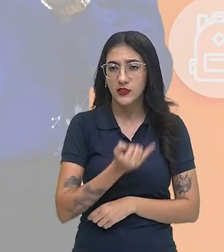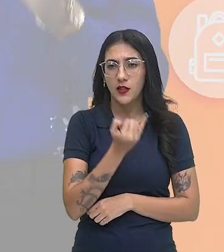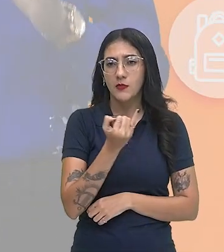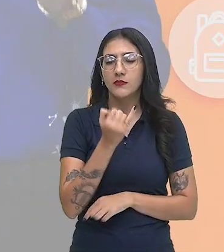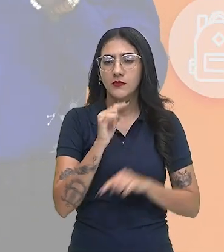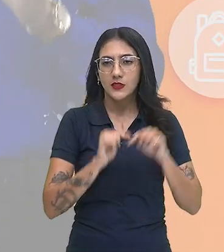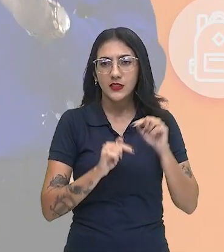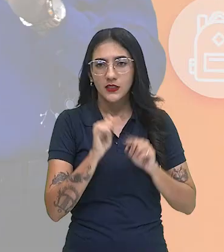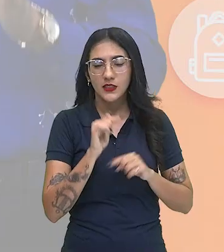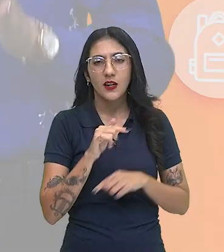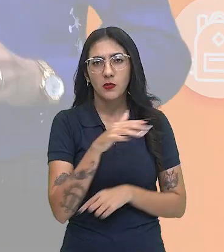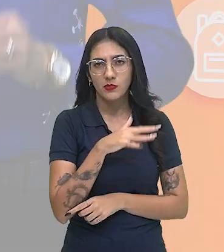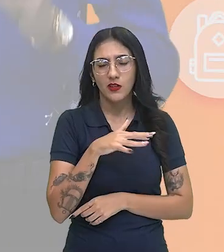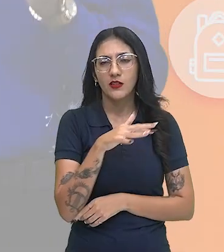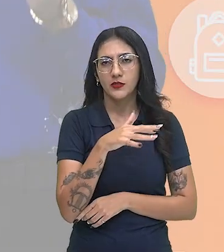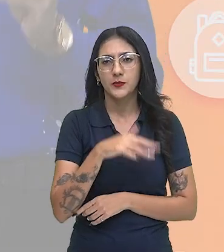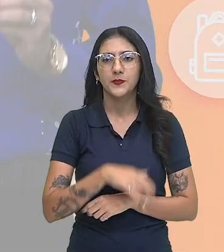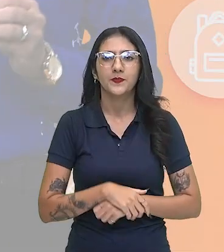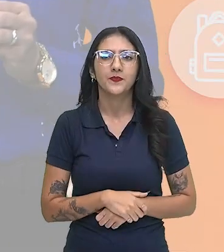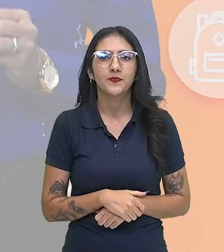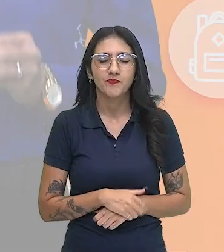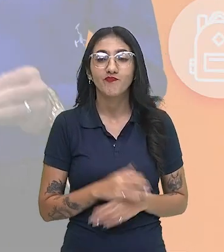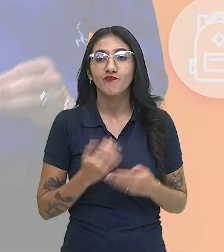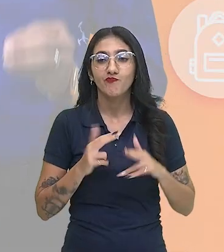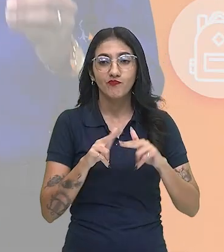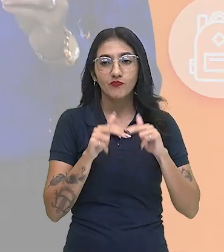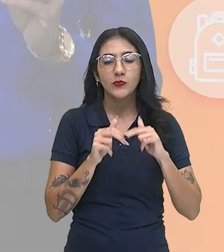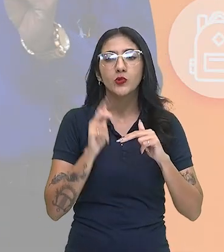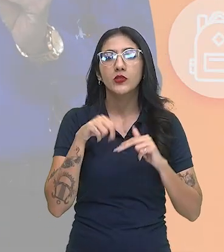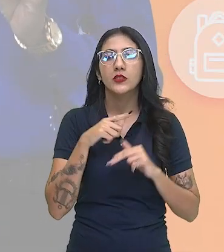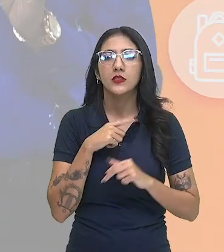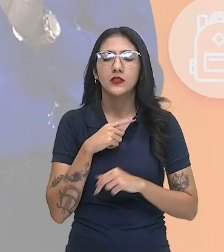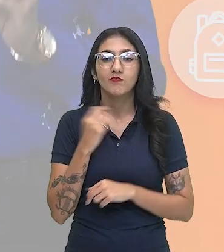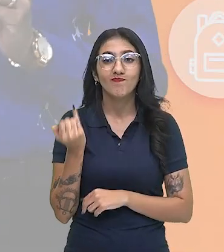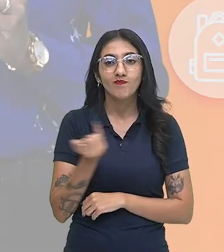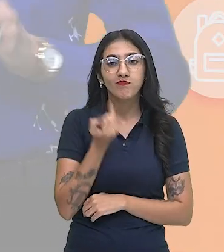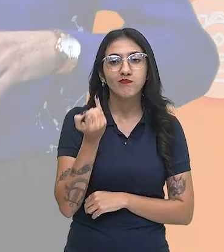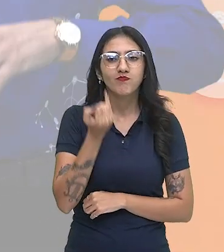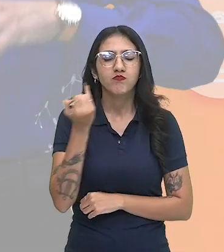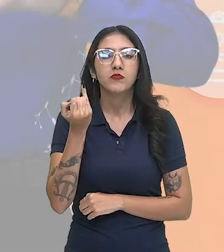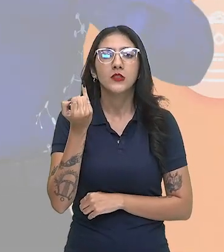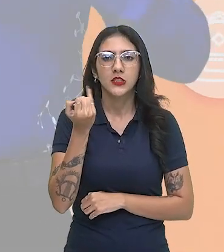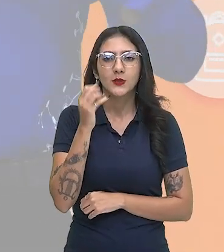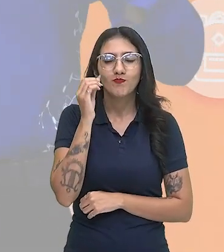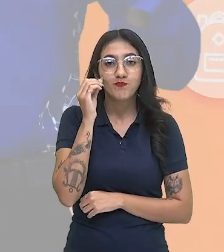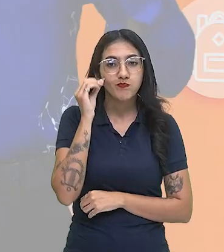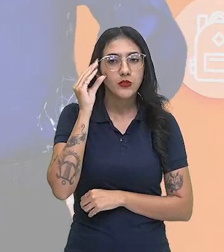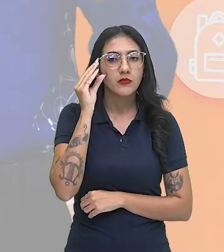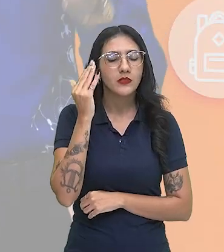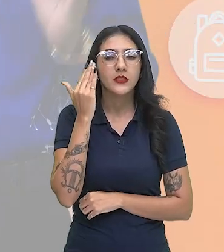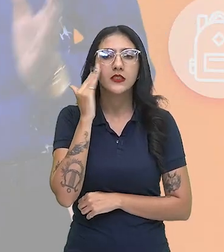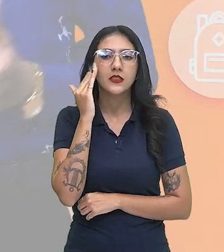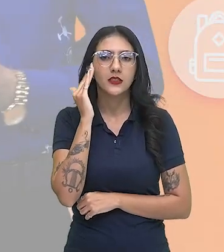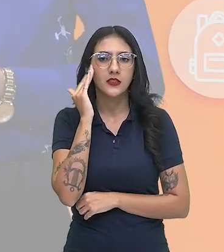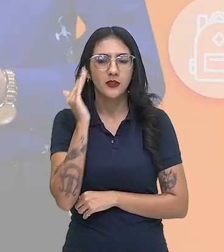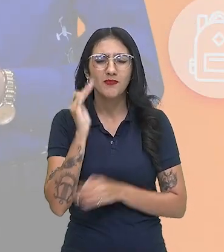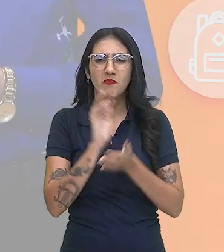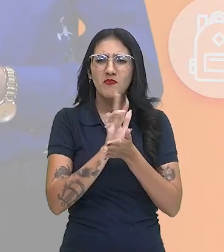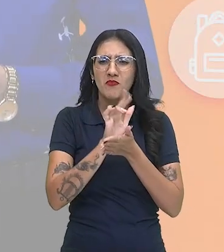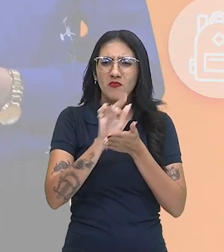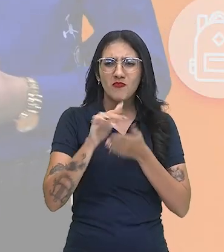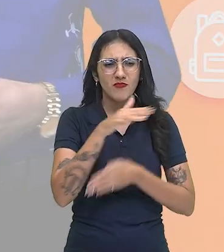e possível. É muito importante ter isso claro. Uma grande e